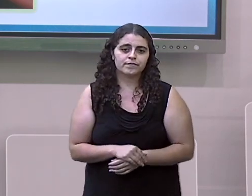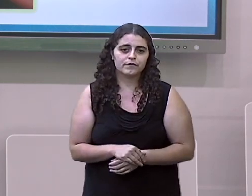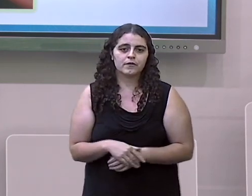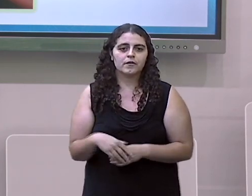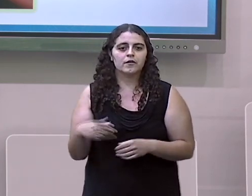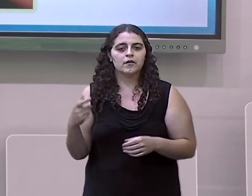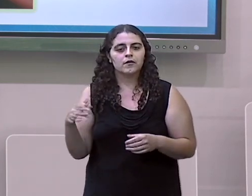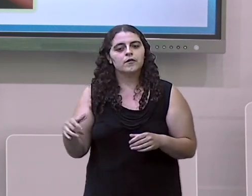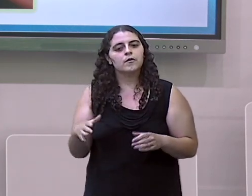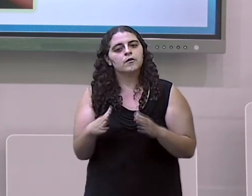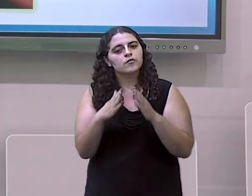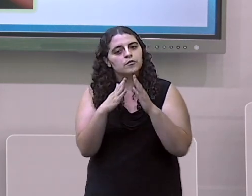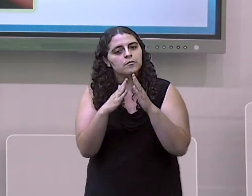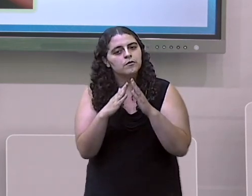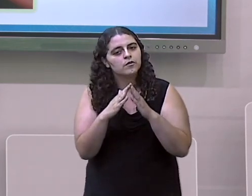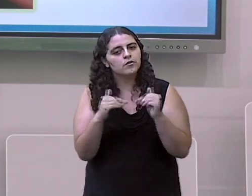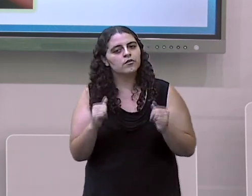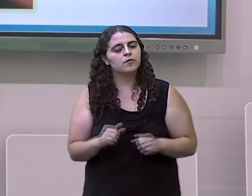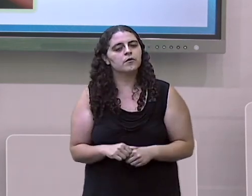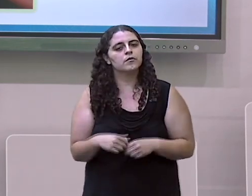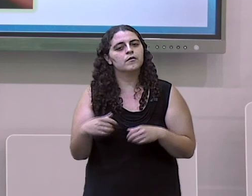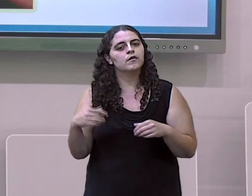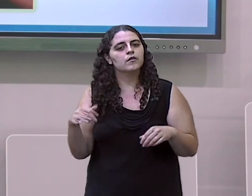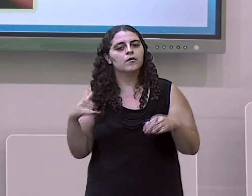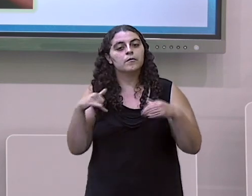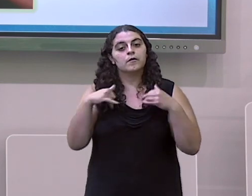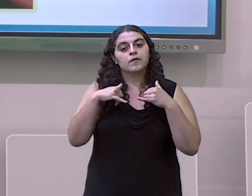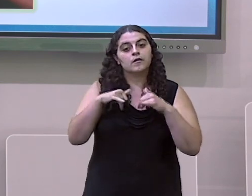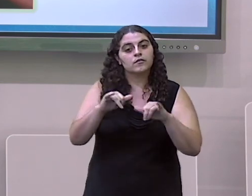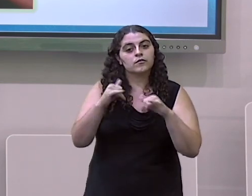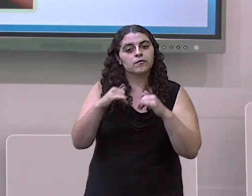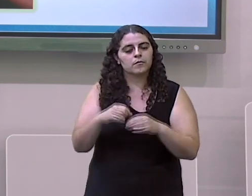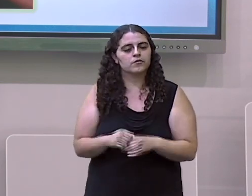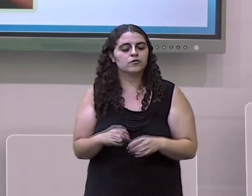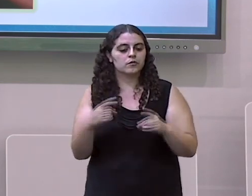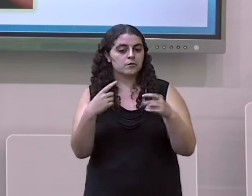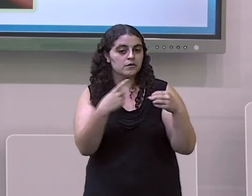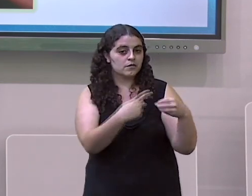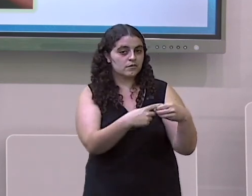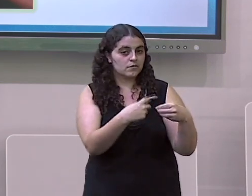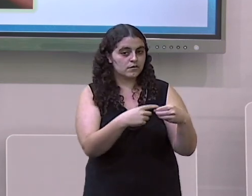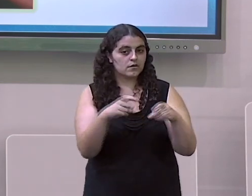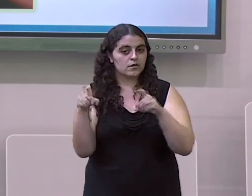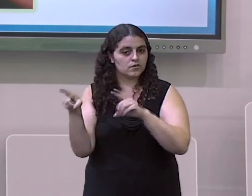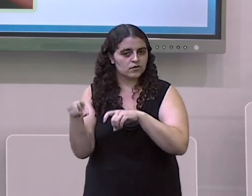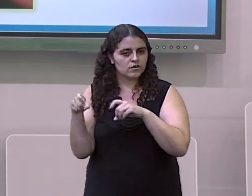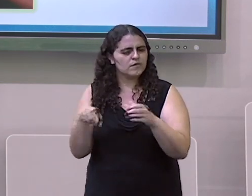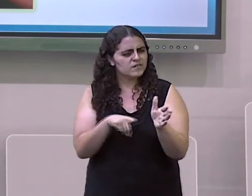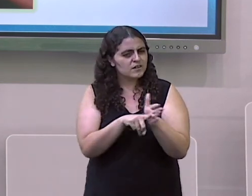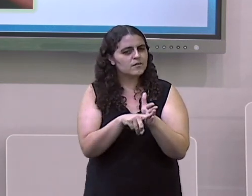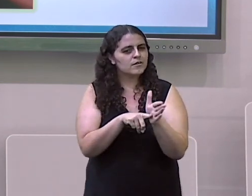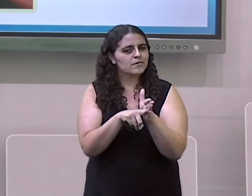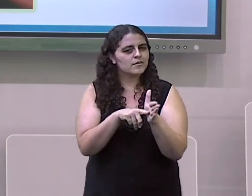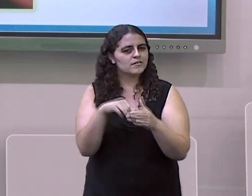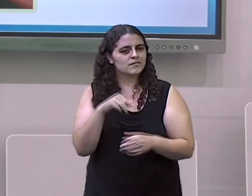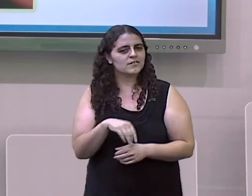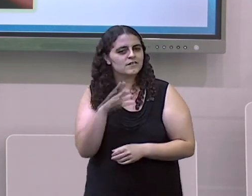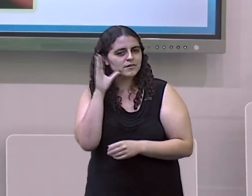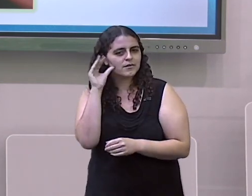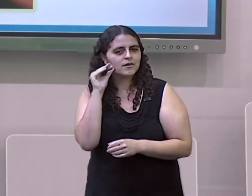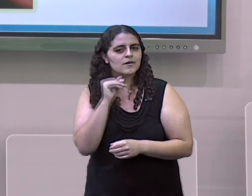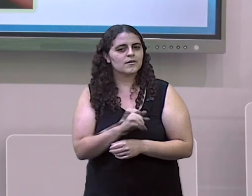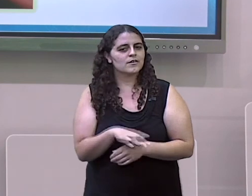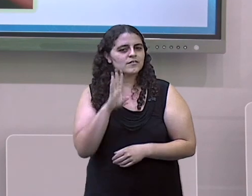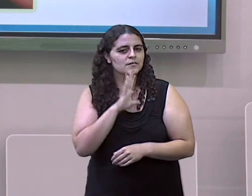uma vez uma ligação sobre os assuntos, que falam sobre cidade e campo, que aí vão favorecer nas suas atividades da